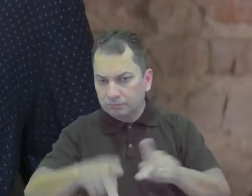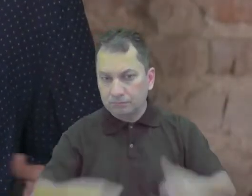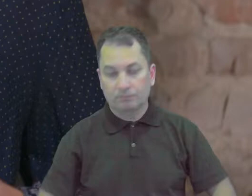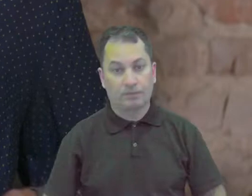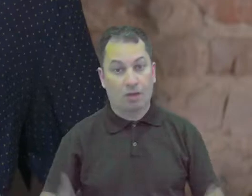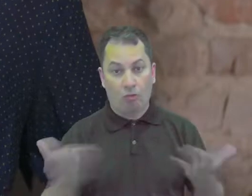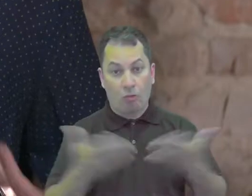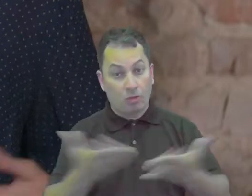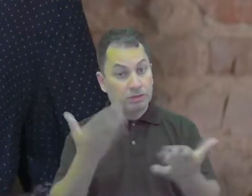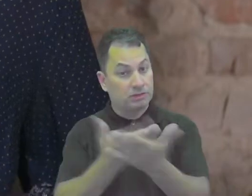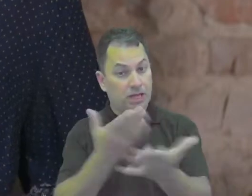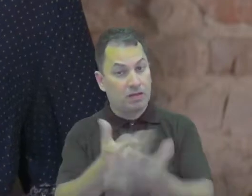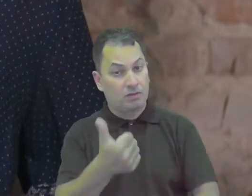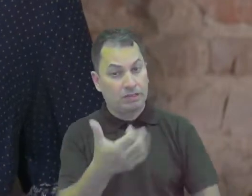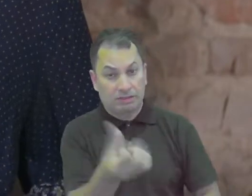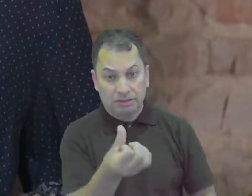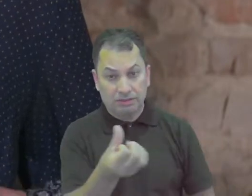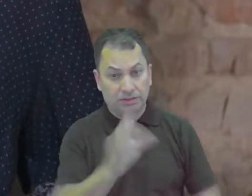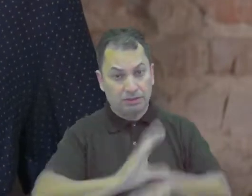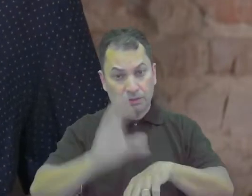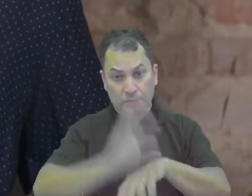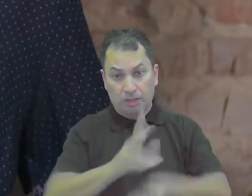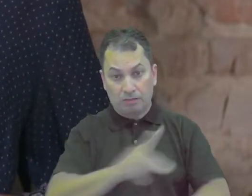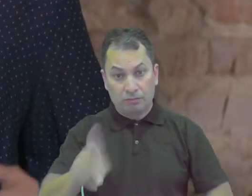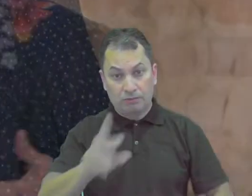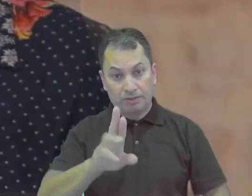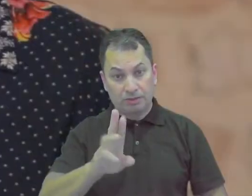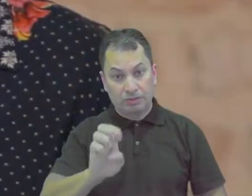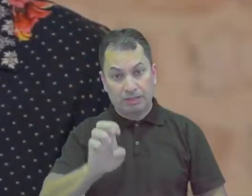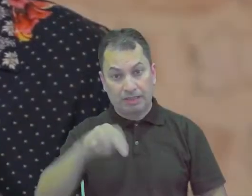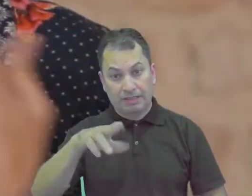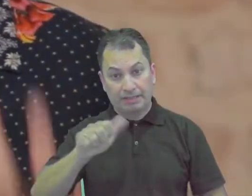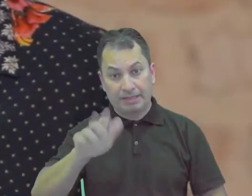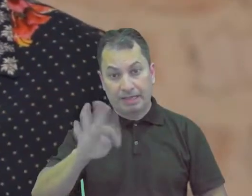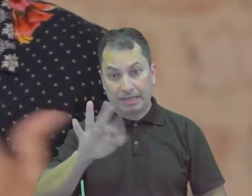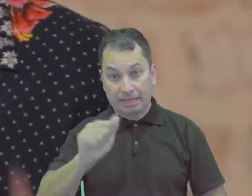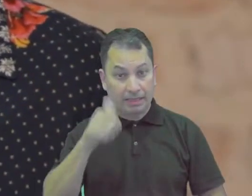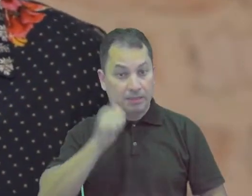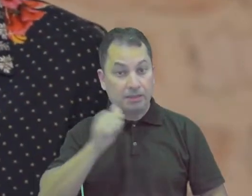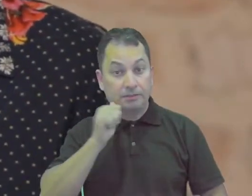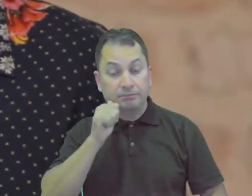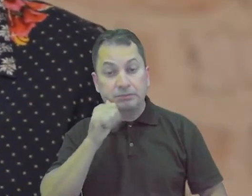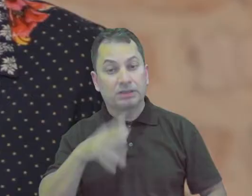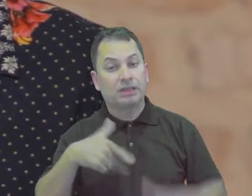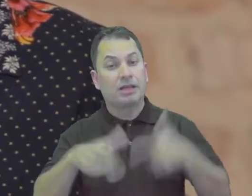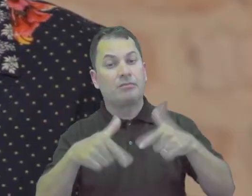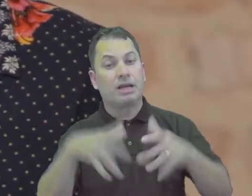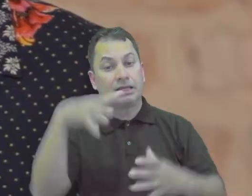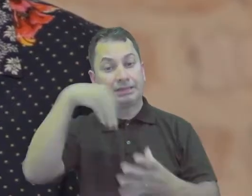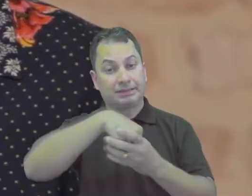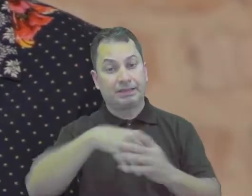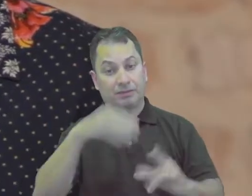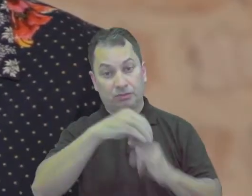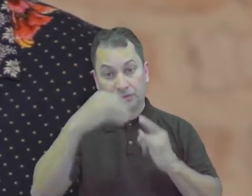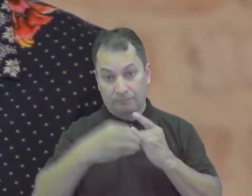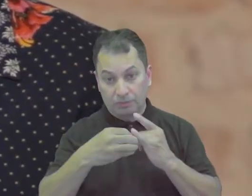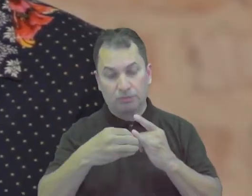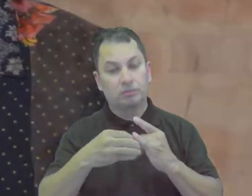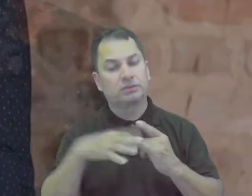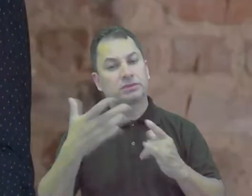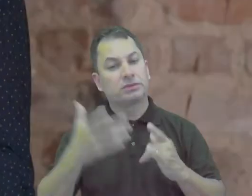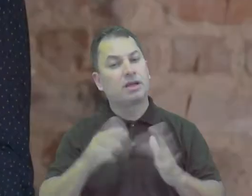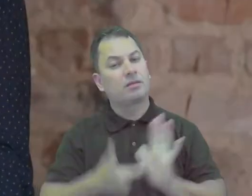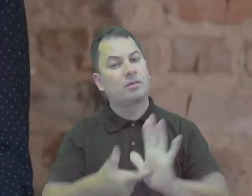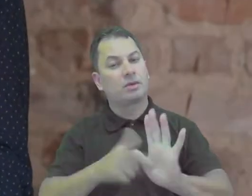nosso curso, a professora Renata Grassi, da Fiocruz, vai falar sobre os efeitos das mudanças climáticas no sistema de